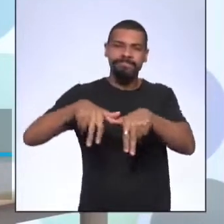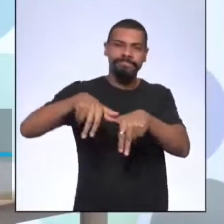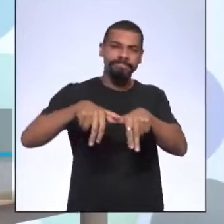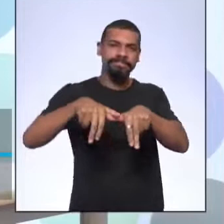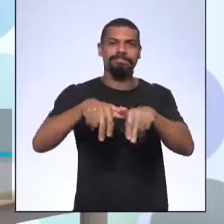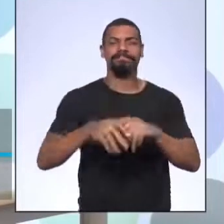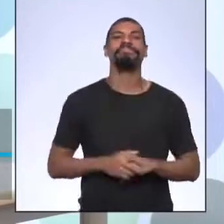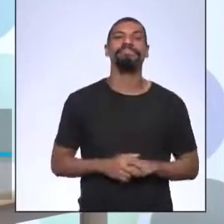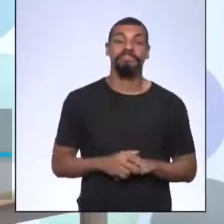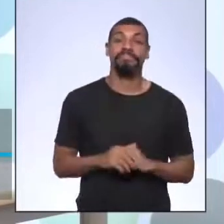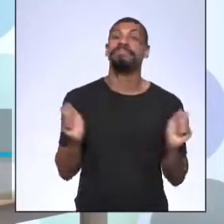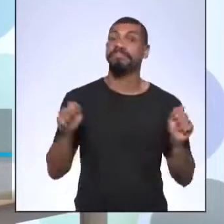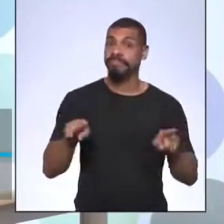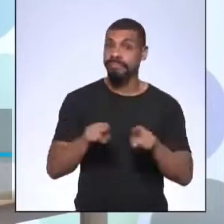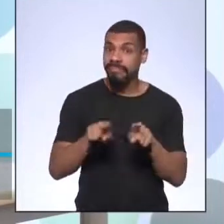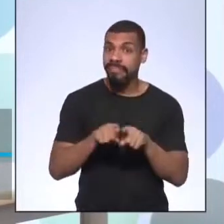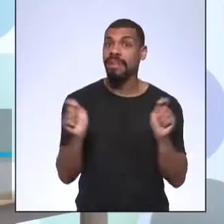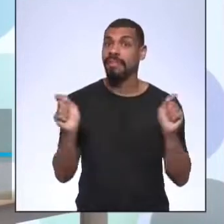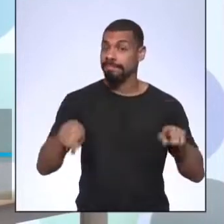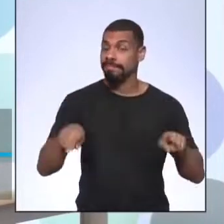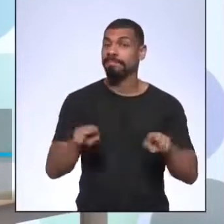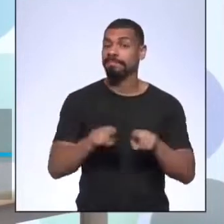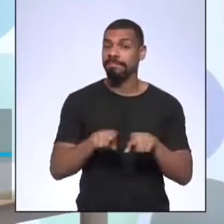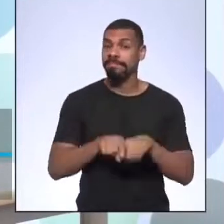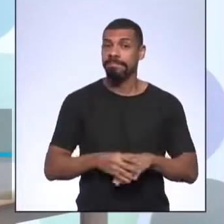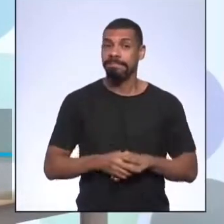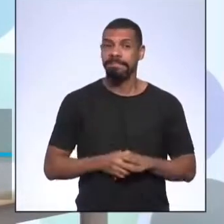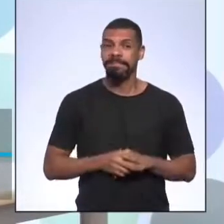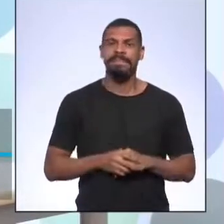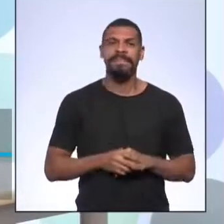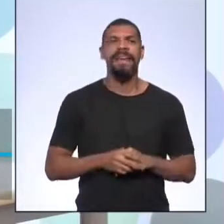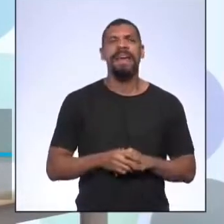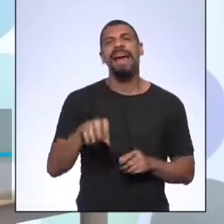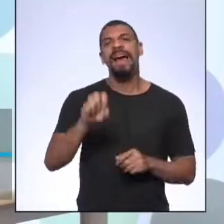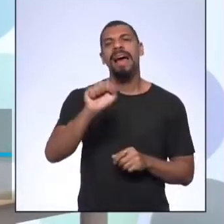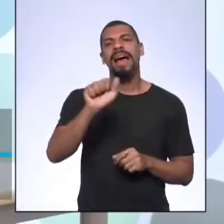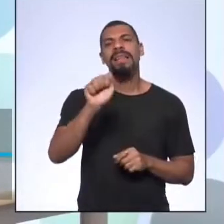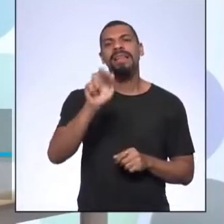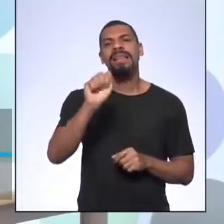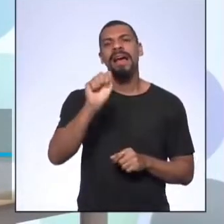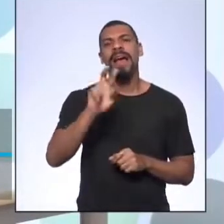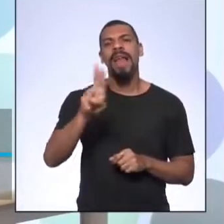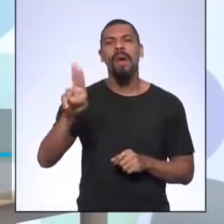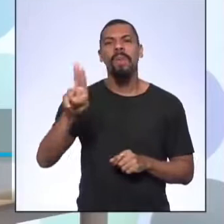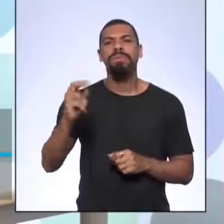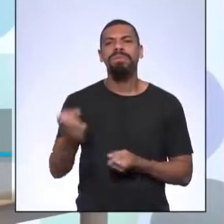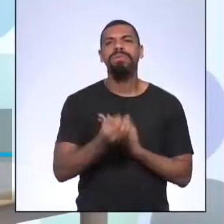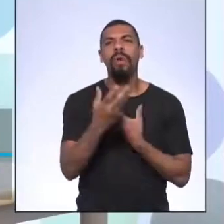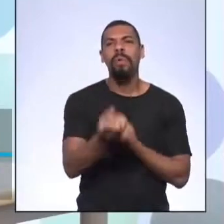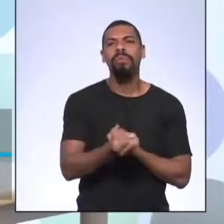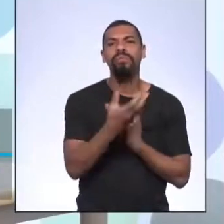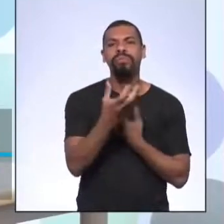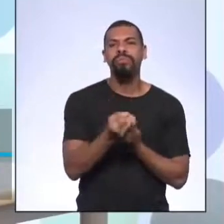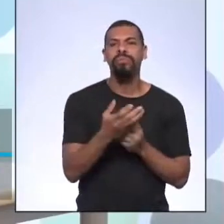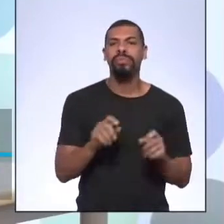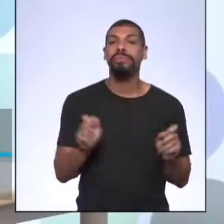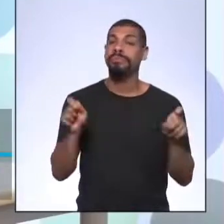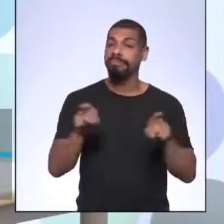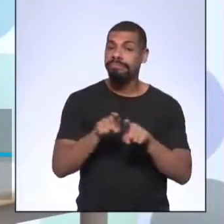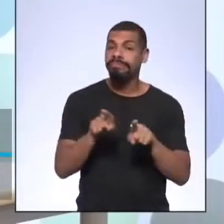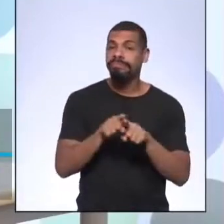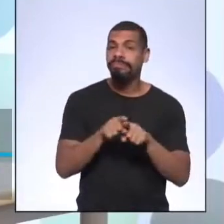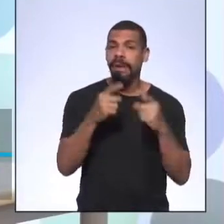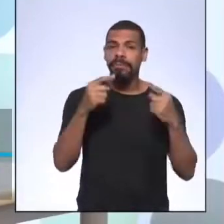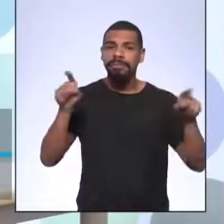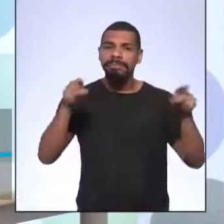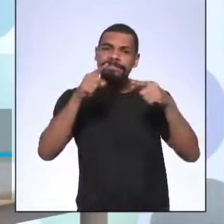pudesse um grande número também respondeu sarau na escola e show de talentos